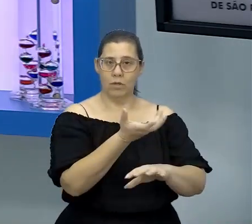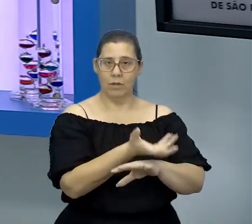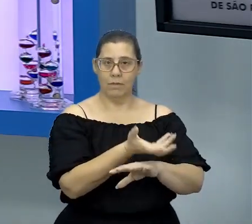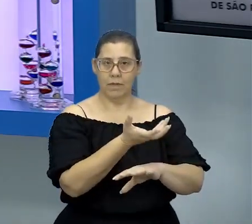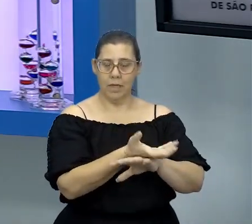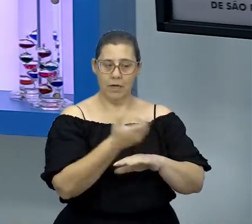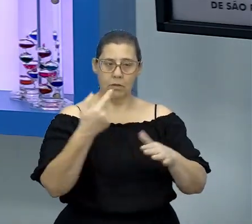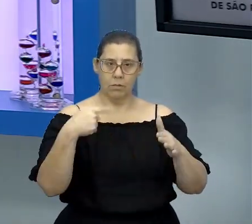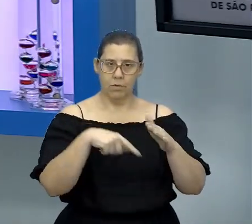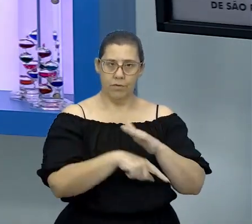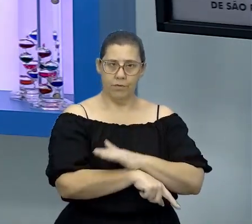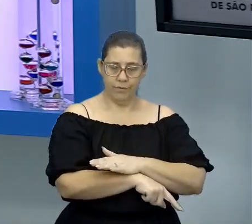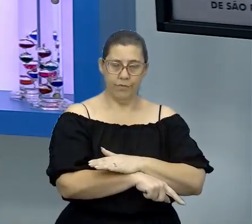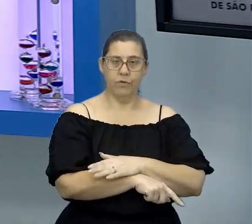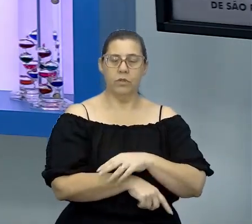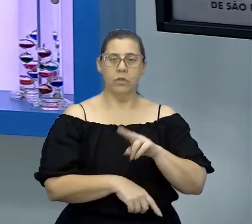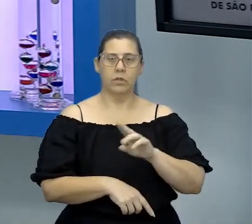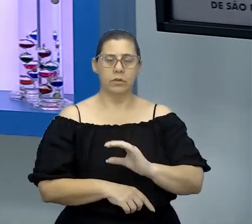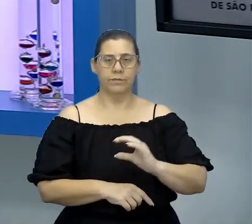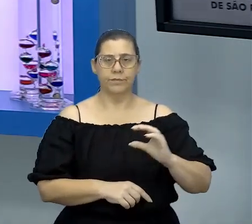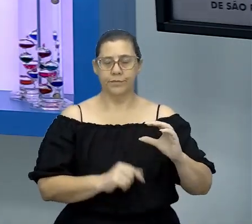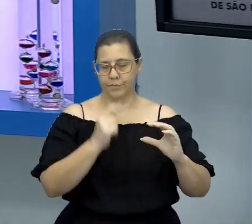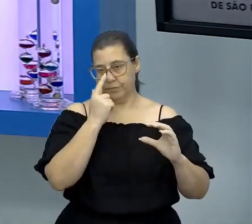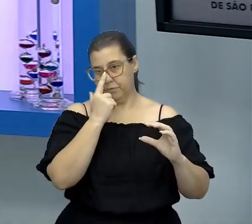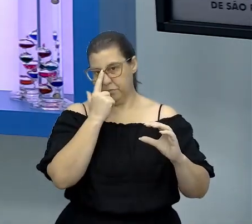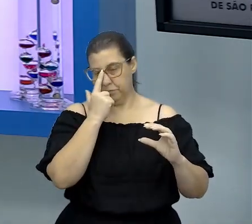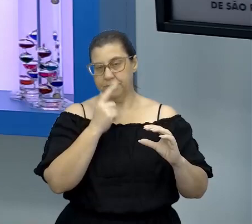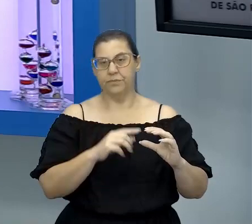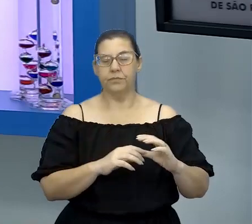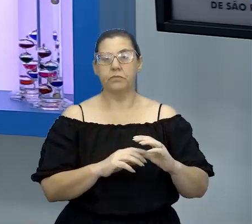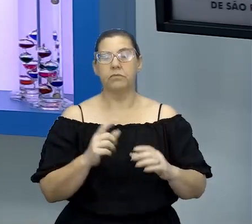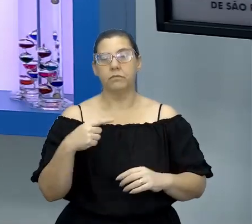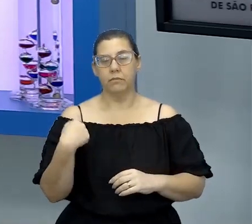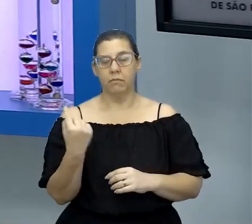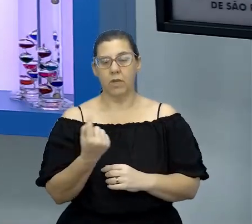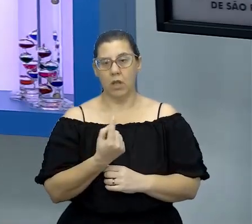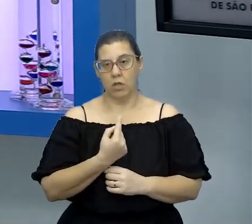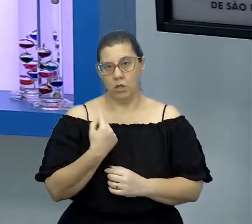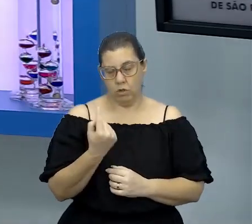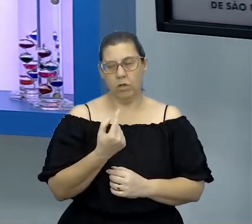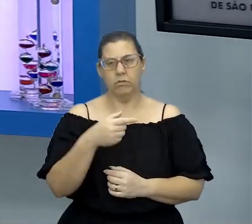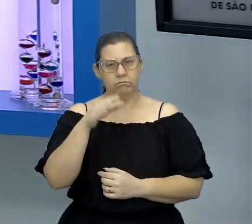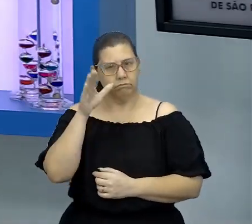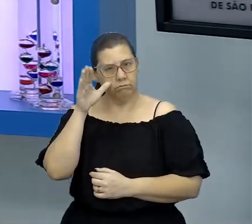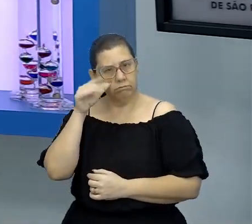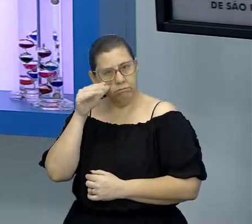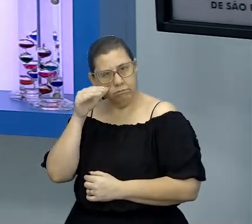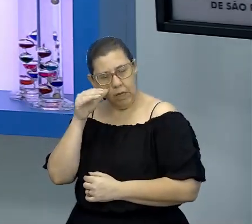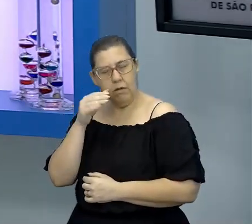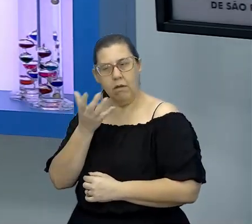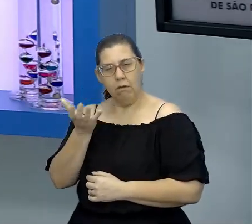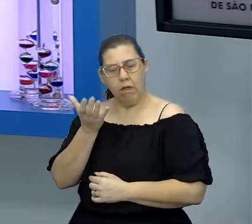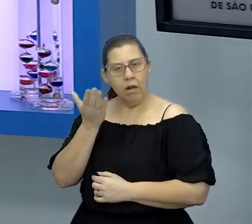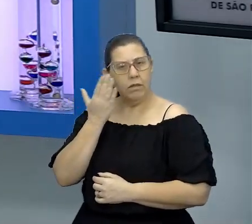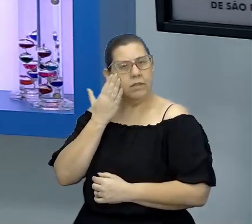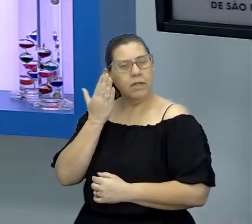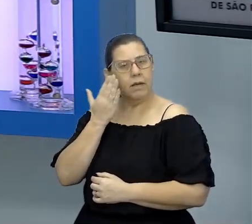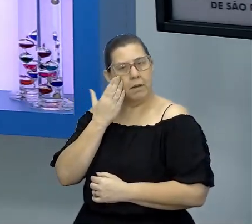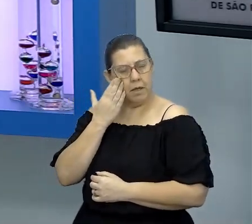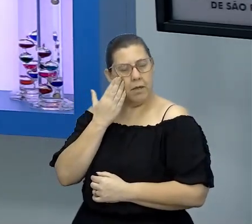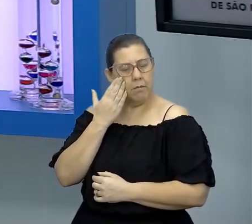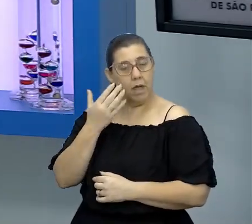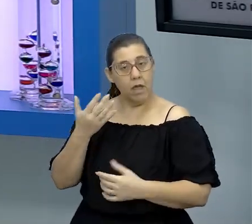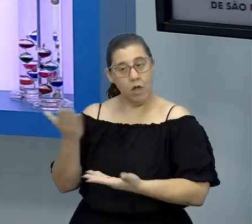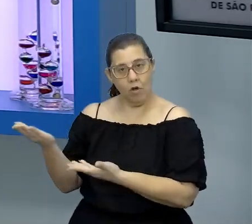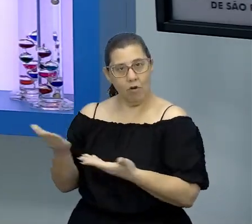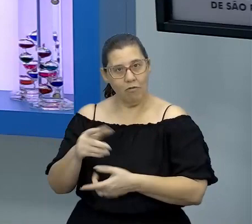nosso aprofundamento dessa unidade curricular, né? Nós estamos curiosos e estamos querendo saber, fazendo um